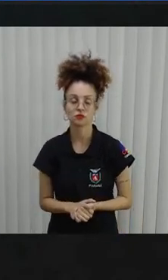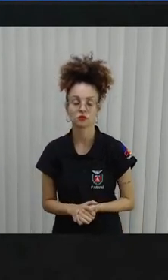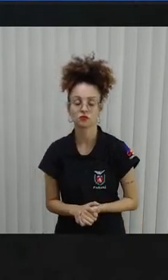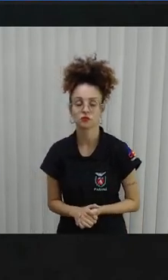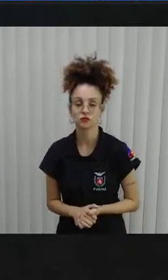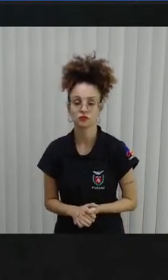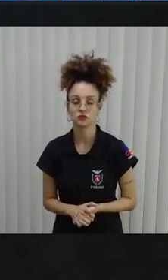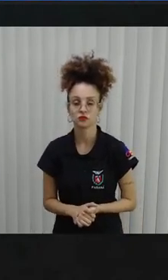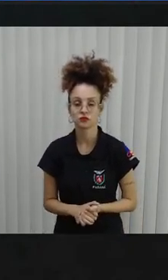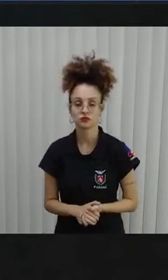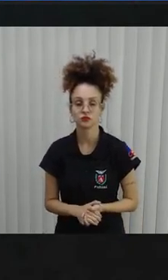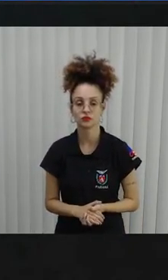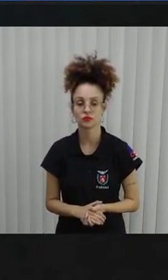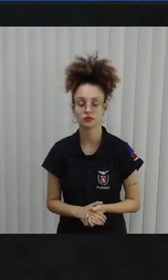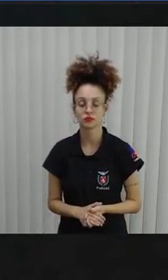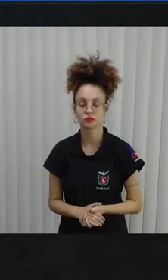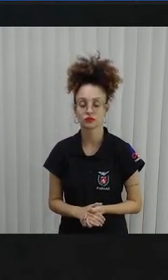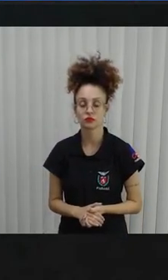Vai passar.